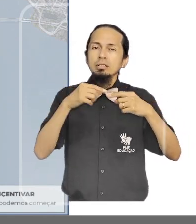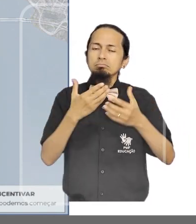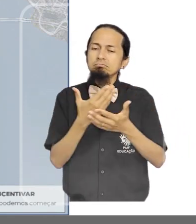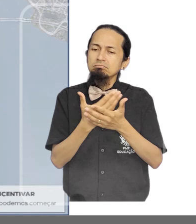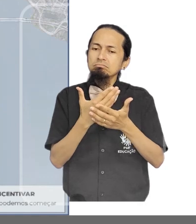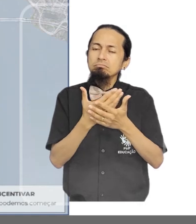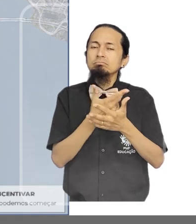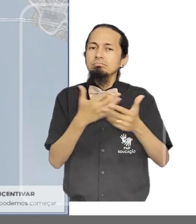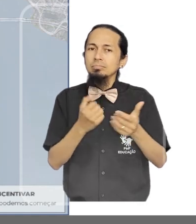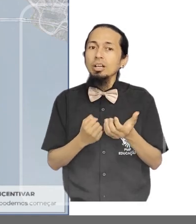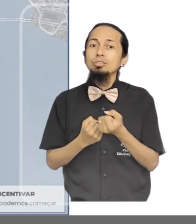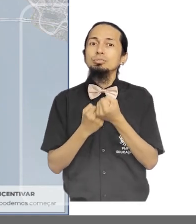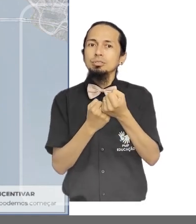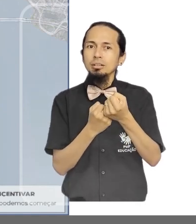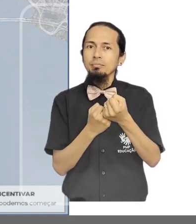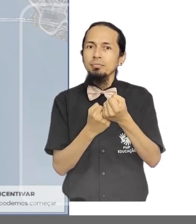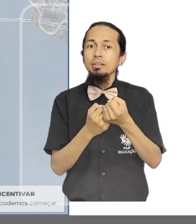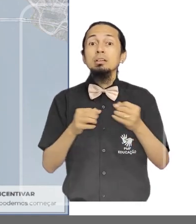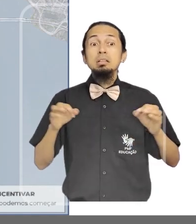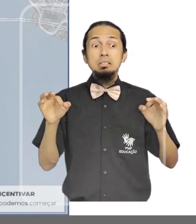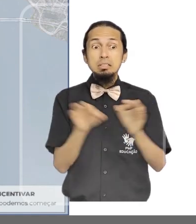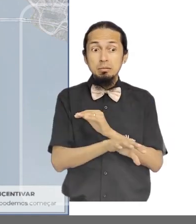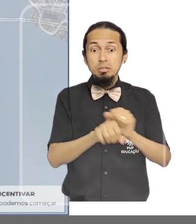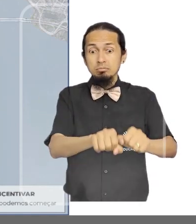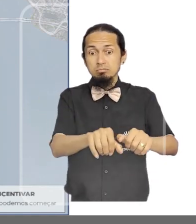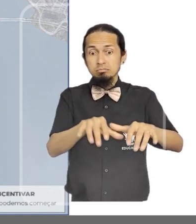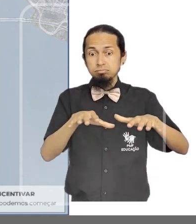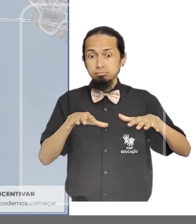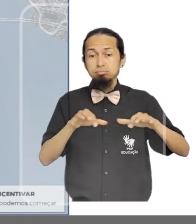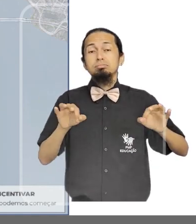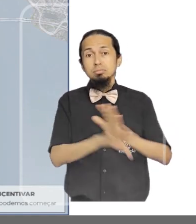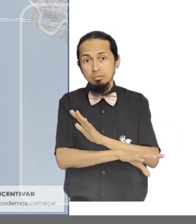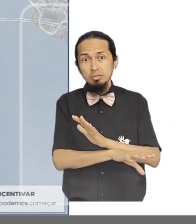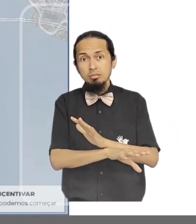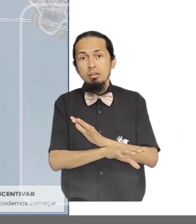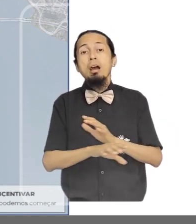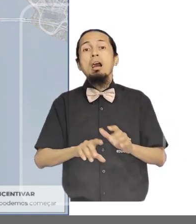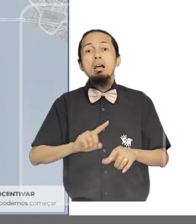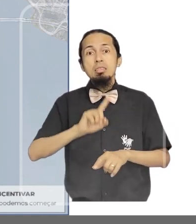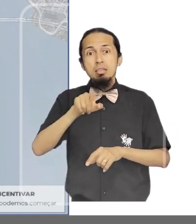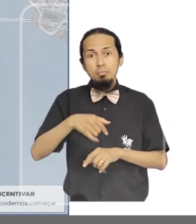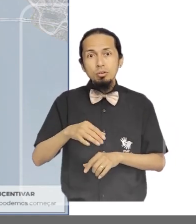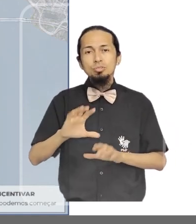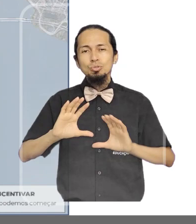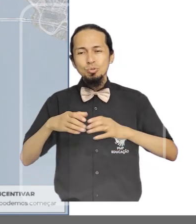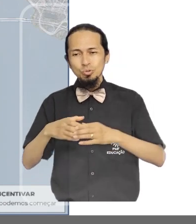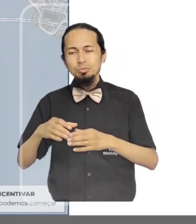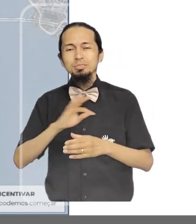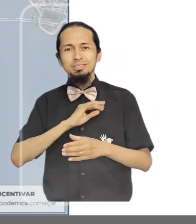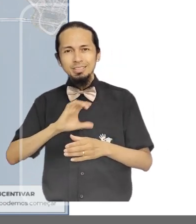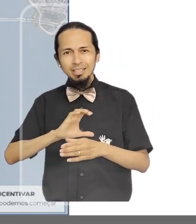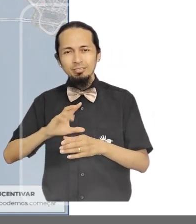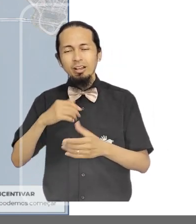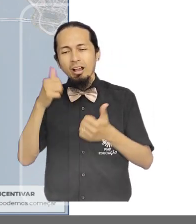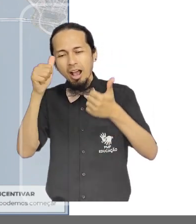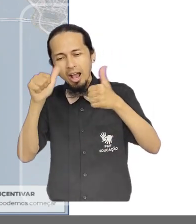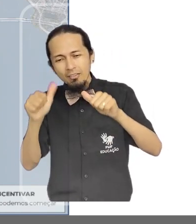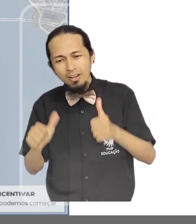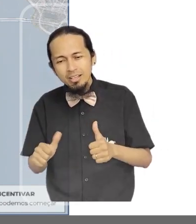estudos. Depois das audiências e encerramento da consulta pública, tecnicamente serão analisados os